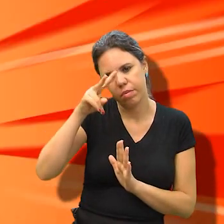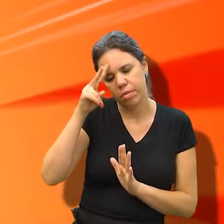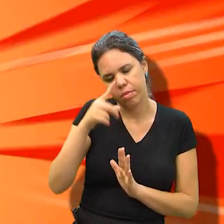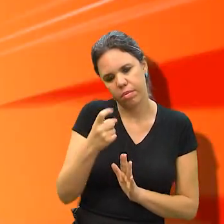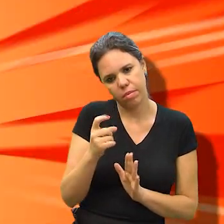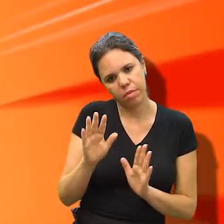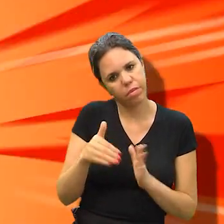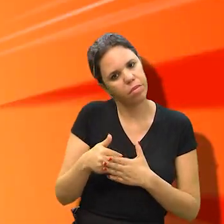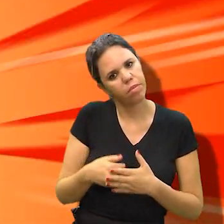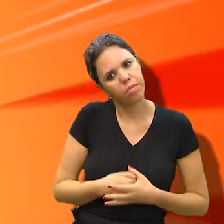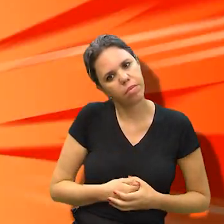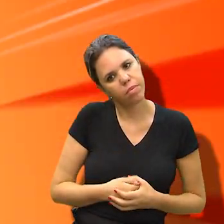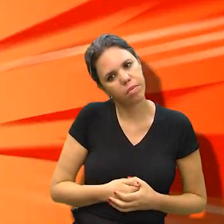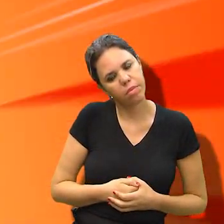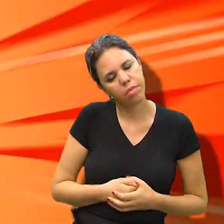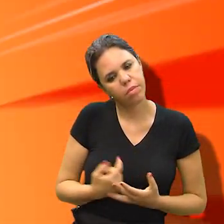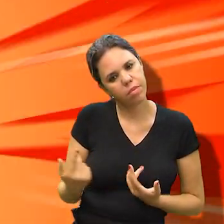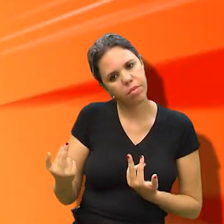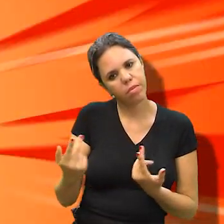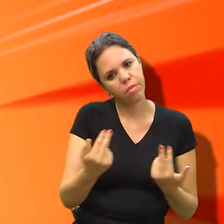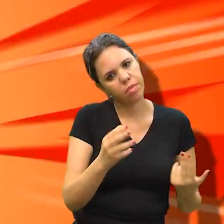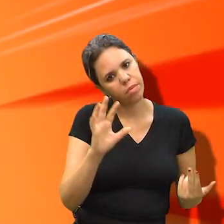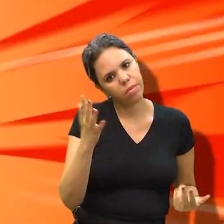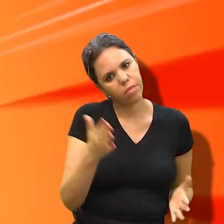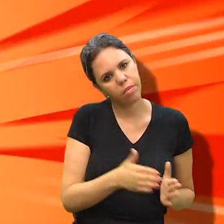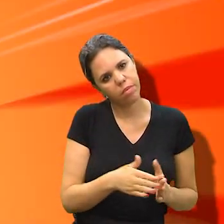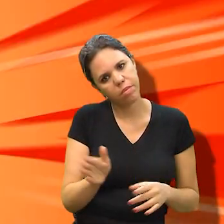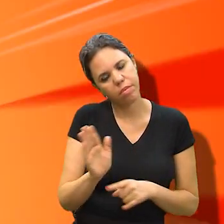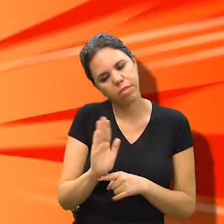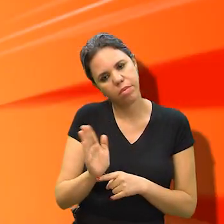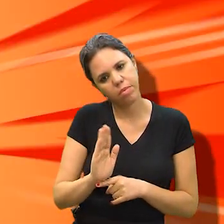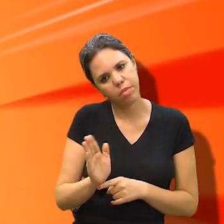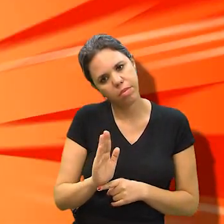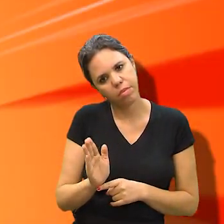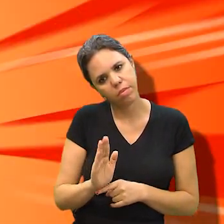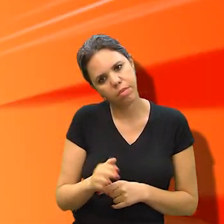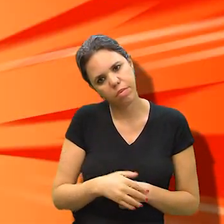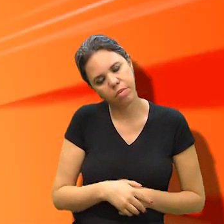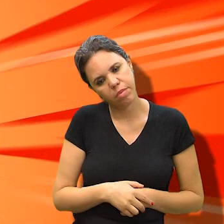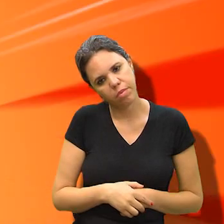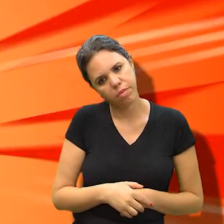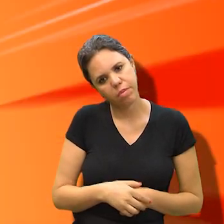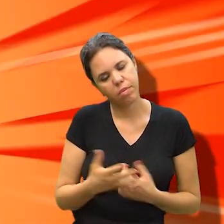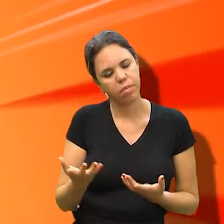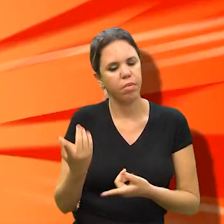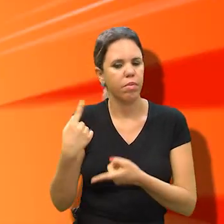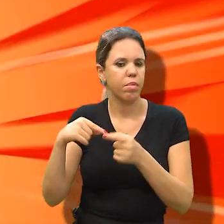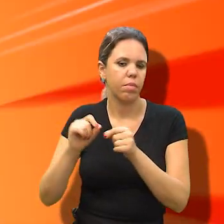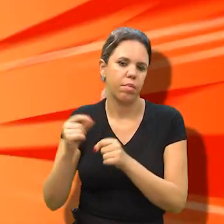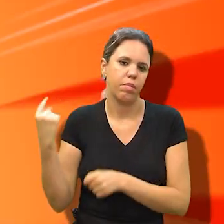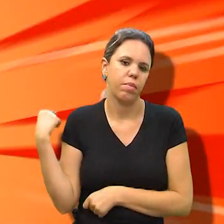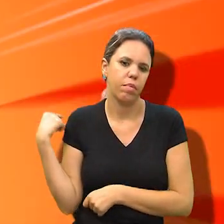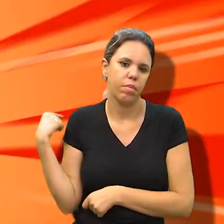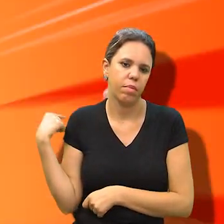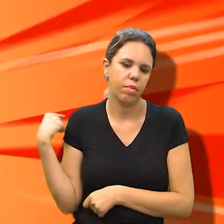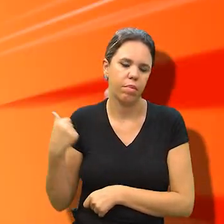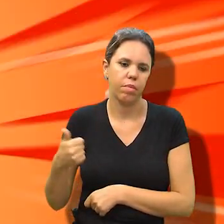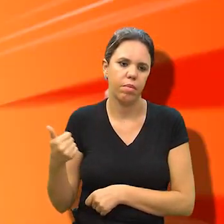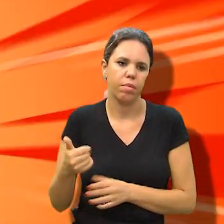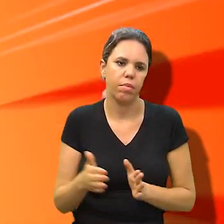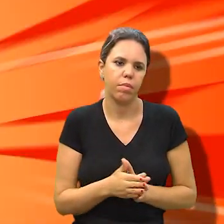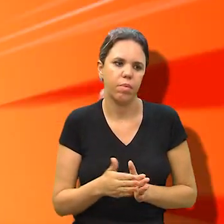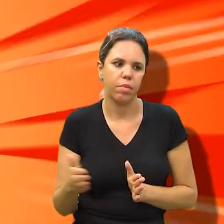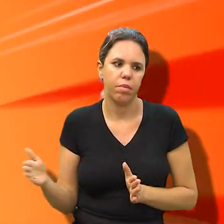uma história única e fechada, né? Assim como acontece em filmes, né, que fizeram sucesso